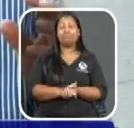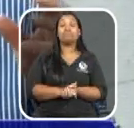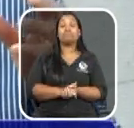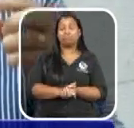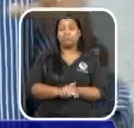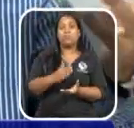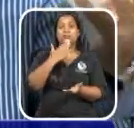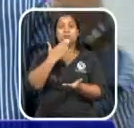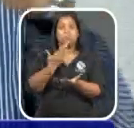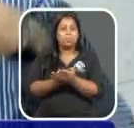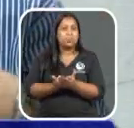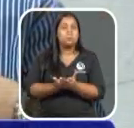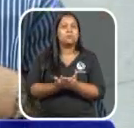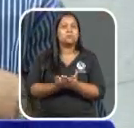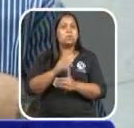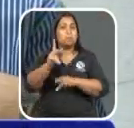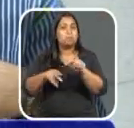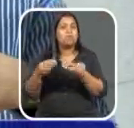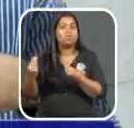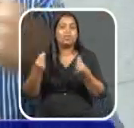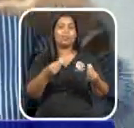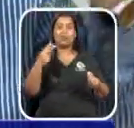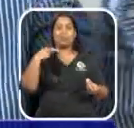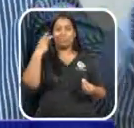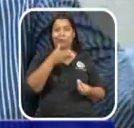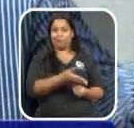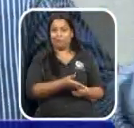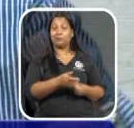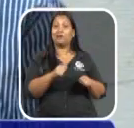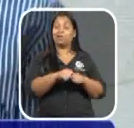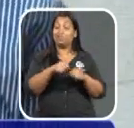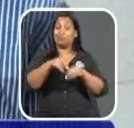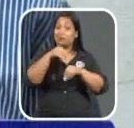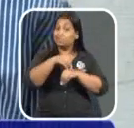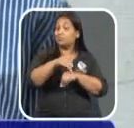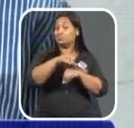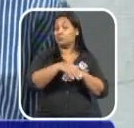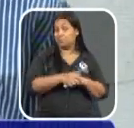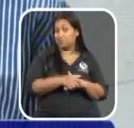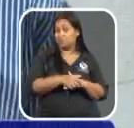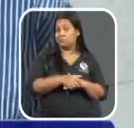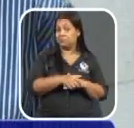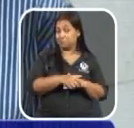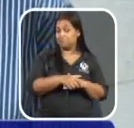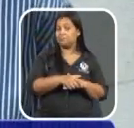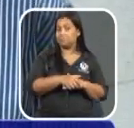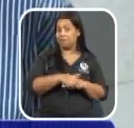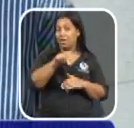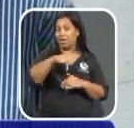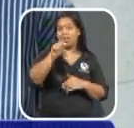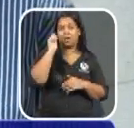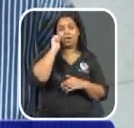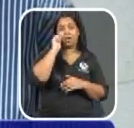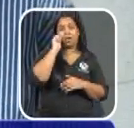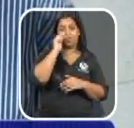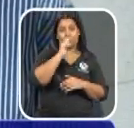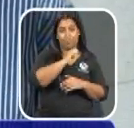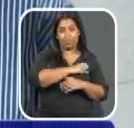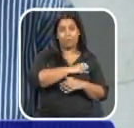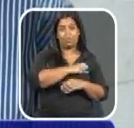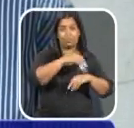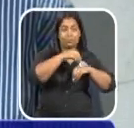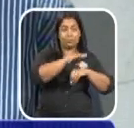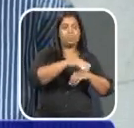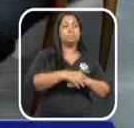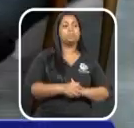demandas são o povo que oferece ao vereador, e o vereador faz através de indicações ao município, através do chefe do Poder